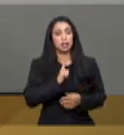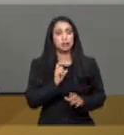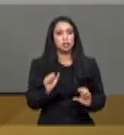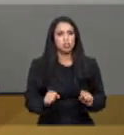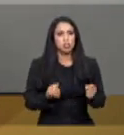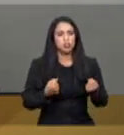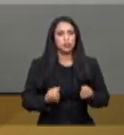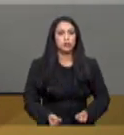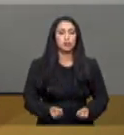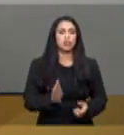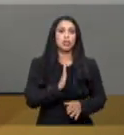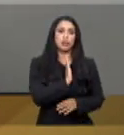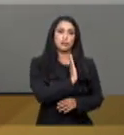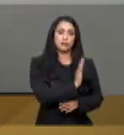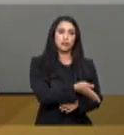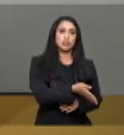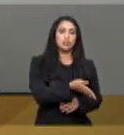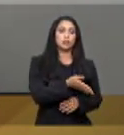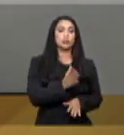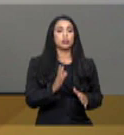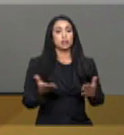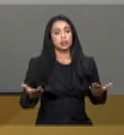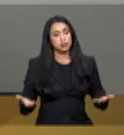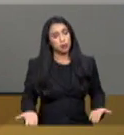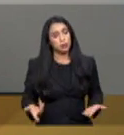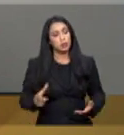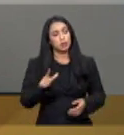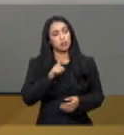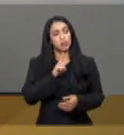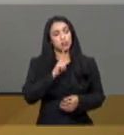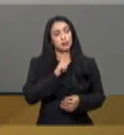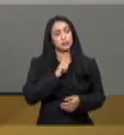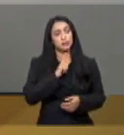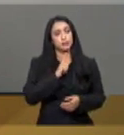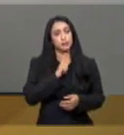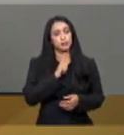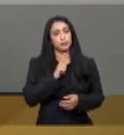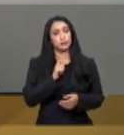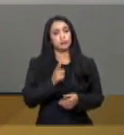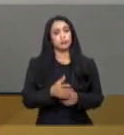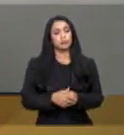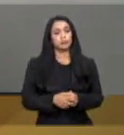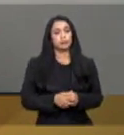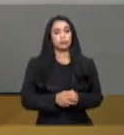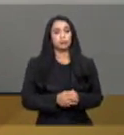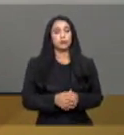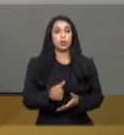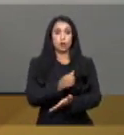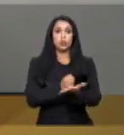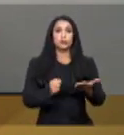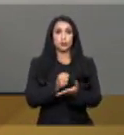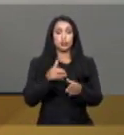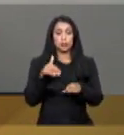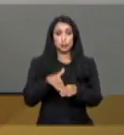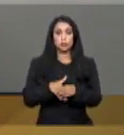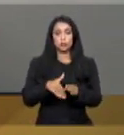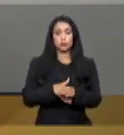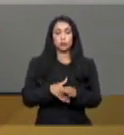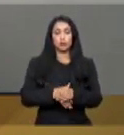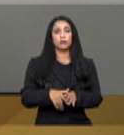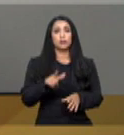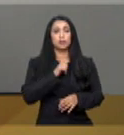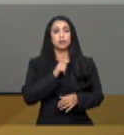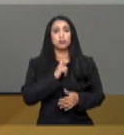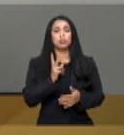na corrente vencedora. E ainda que haveria necessidade de esclarecimentos sobre o fundamento do voto sobre incidência